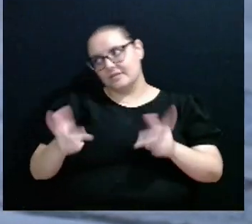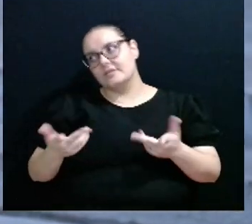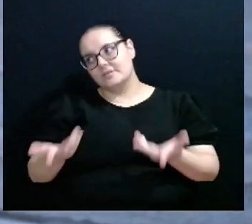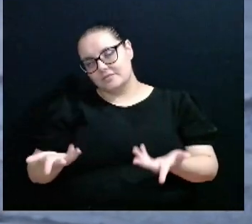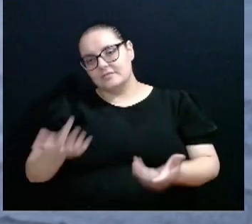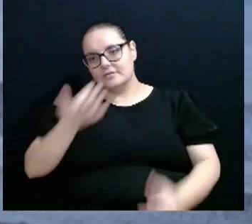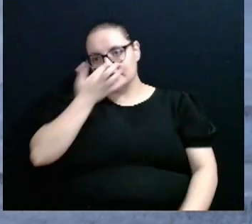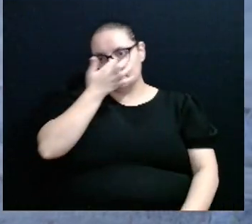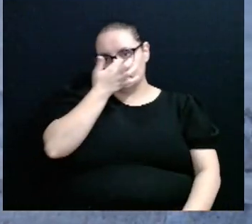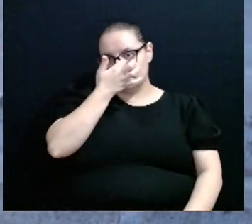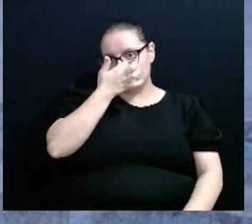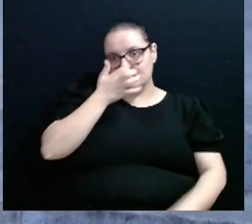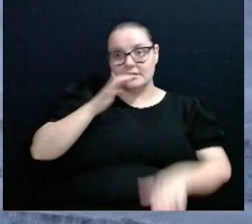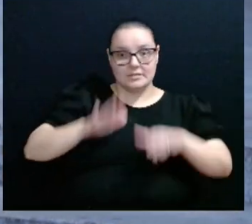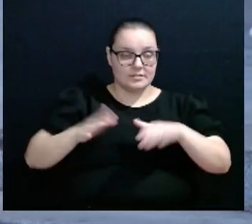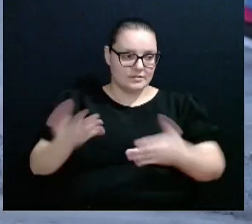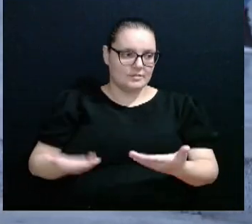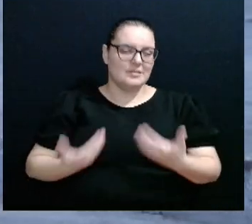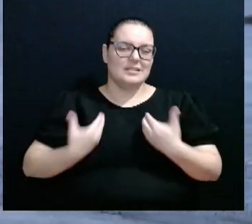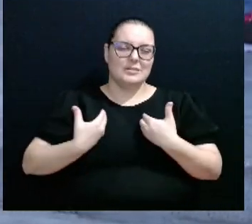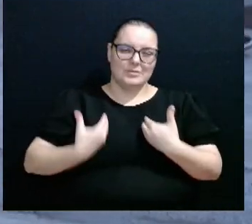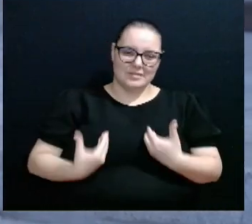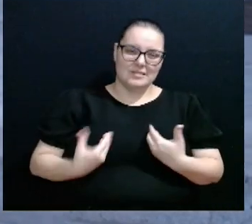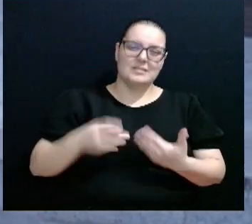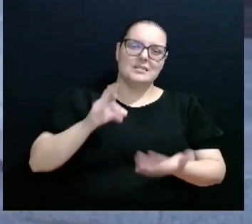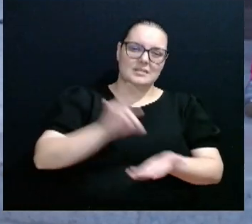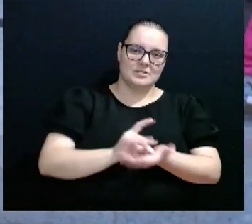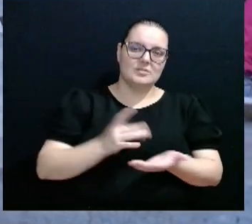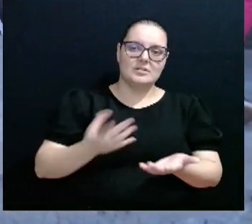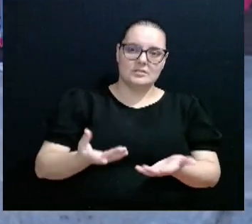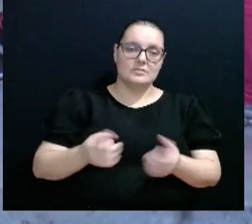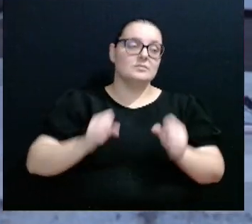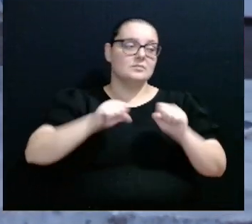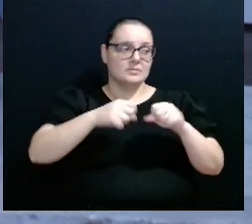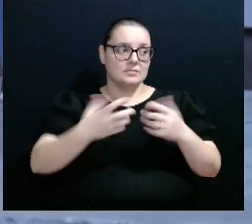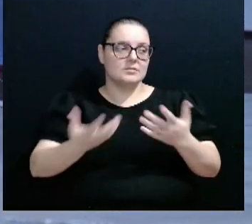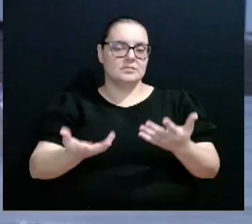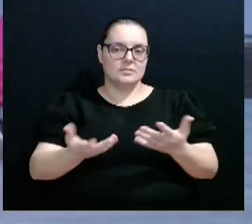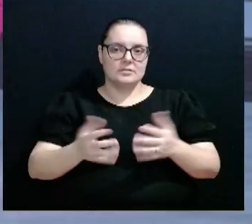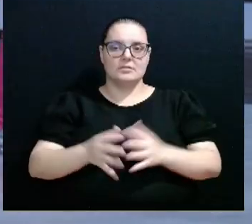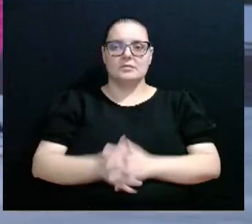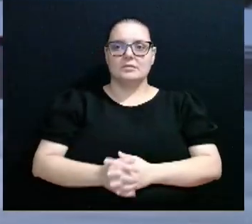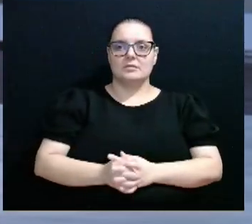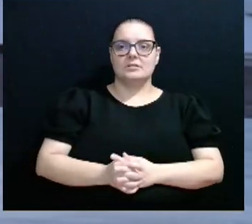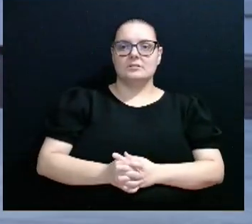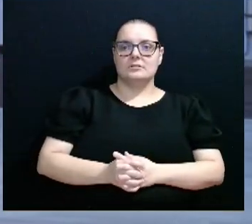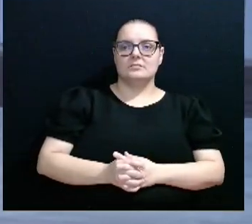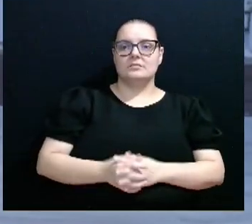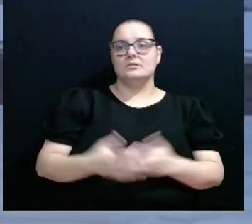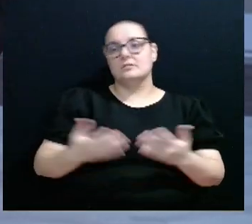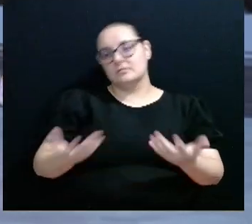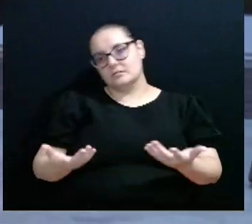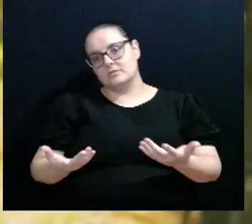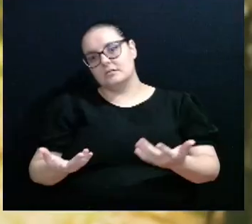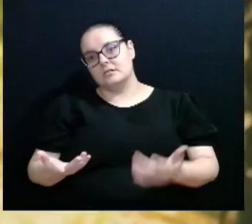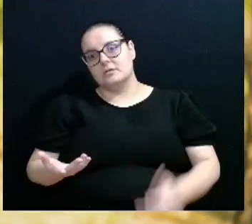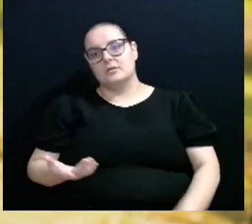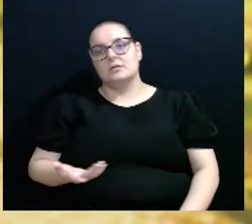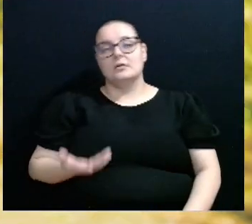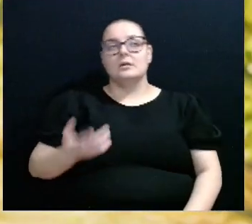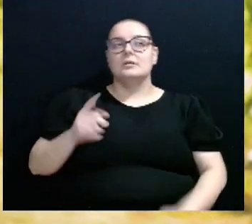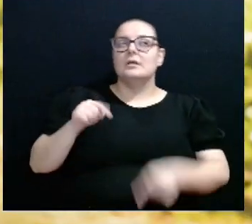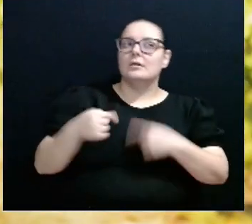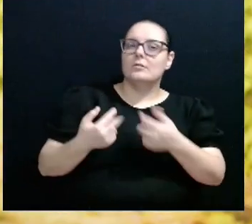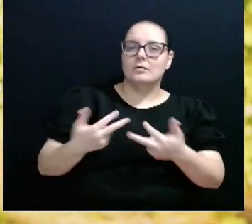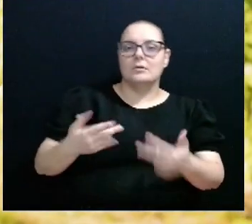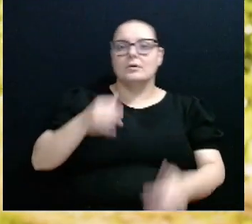um cansaço realmente, né? Por isso que ela É, fala, eu quero cansa, né, ficar cara? hoje na escola. Então você está percebendo que ela gosta. Tem outros Um casos que cansaço físico